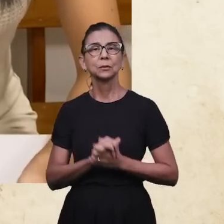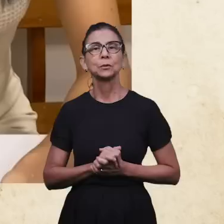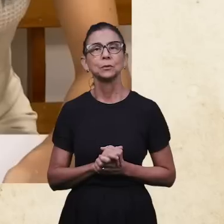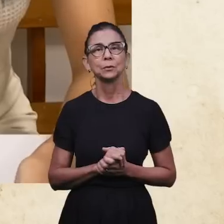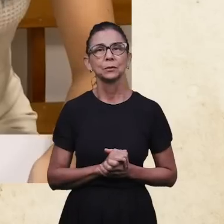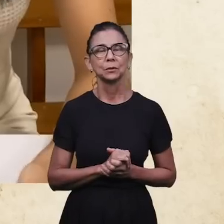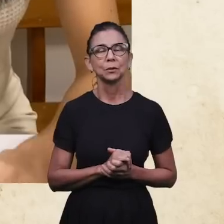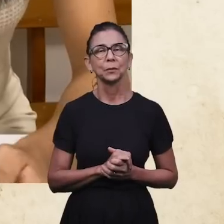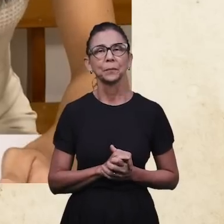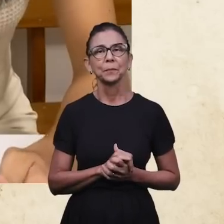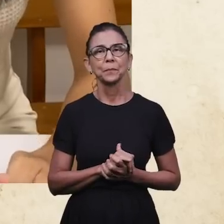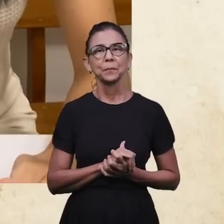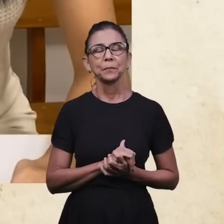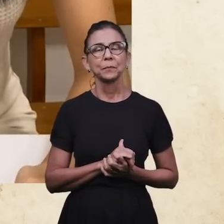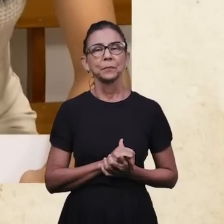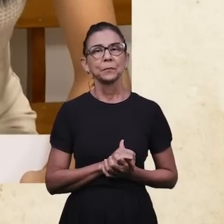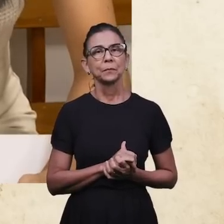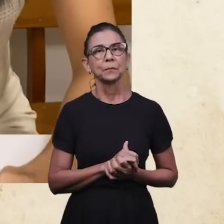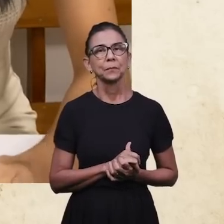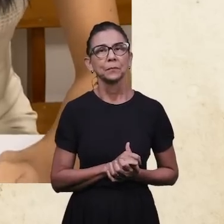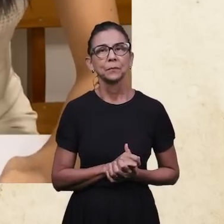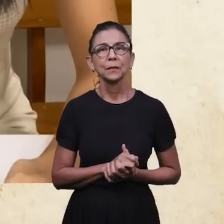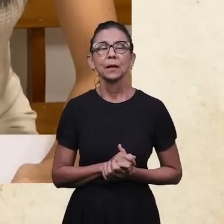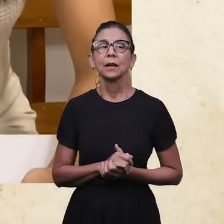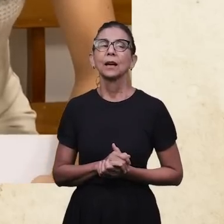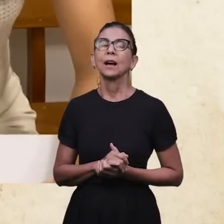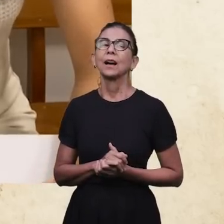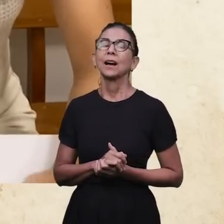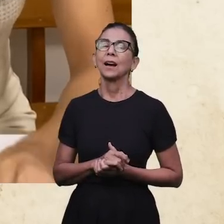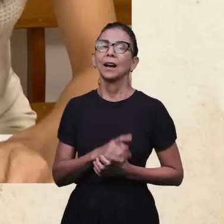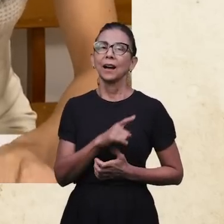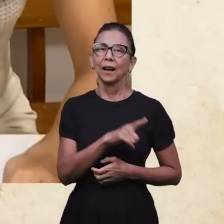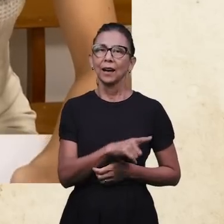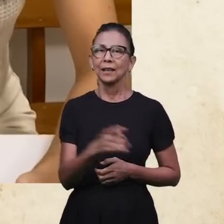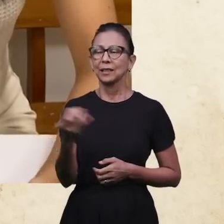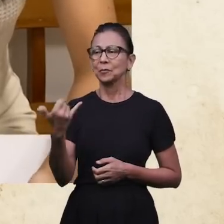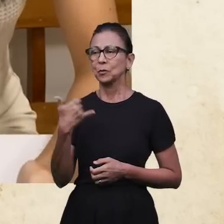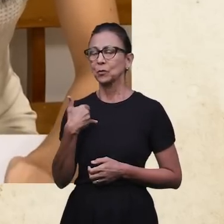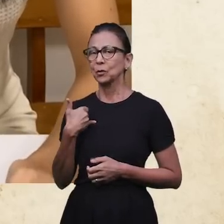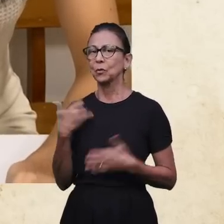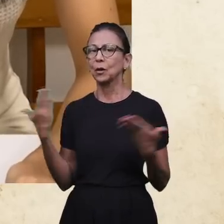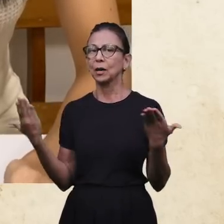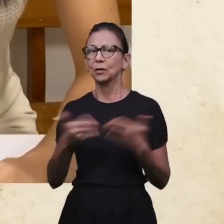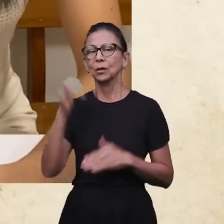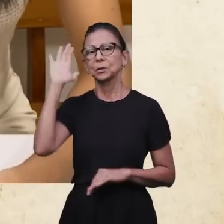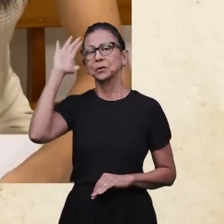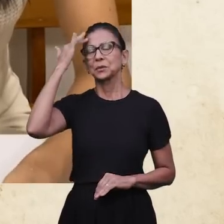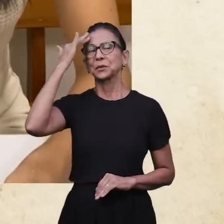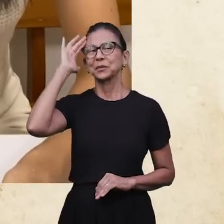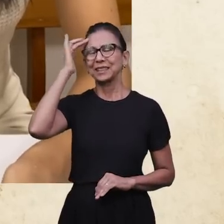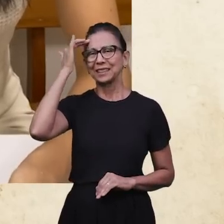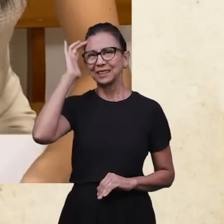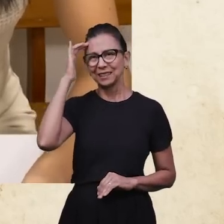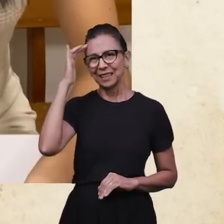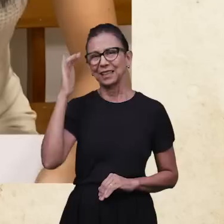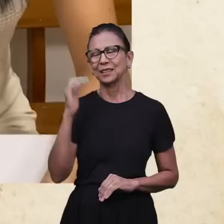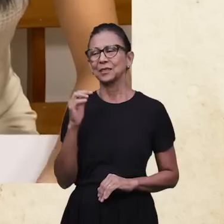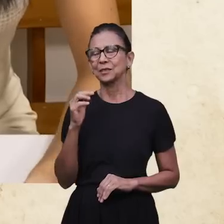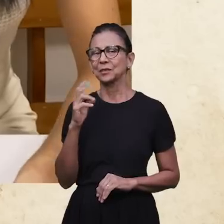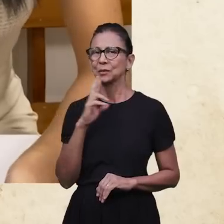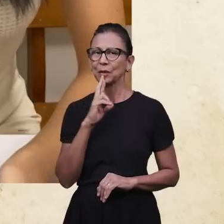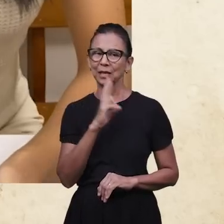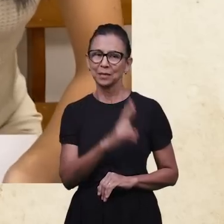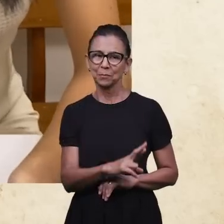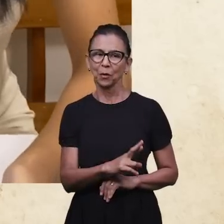dia ele me respondeu o seguinte: agora eu entendo por que você recusou. agora ficou tudo mais